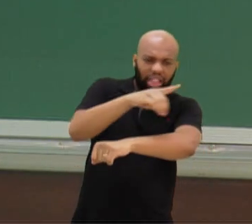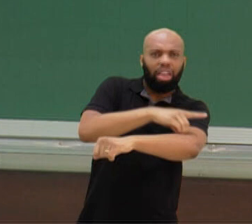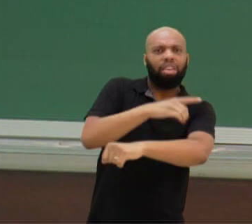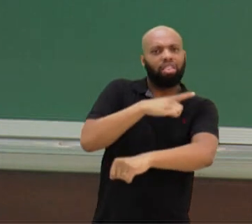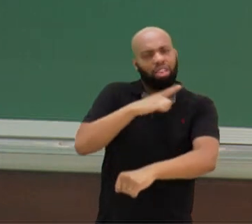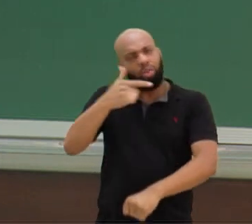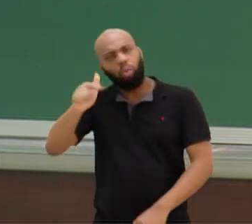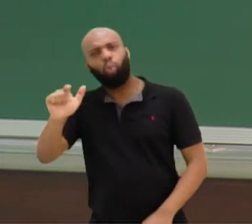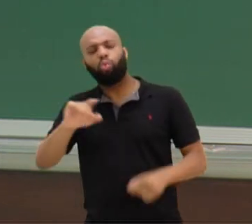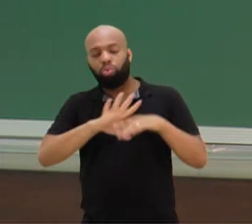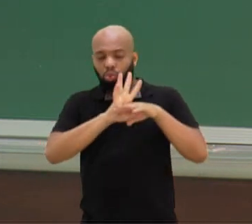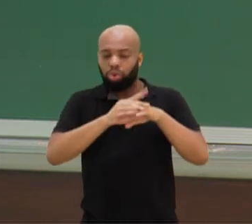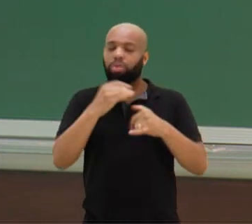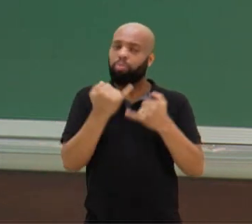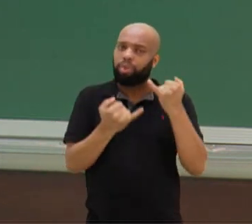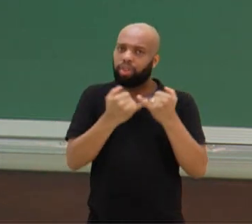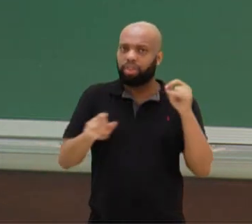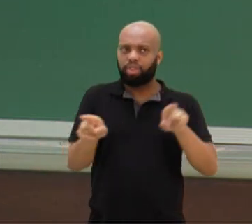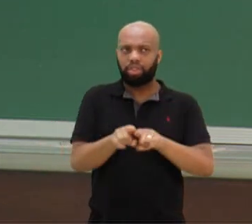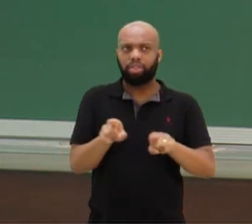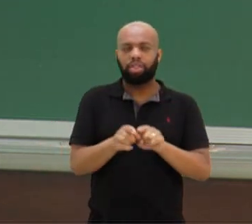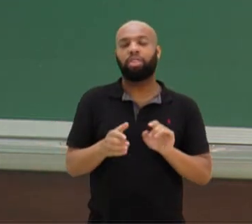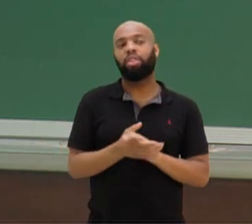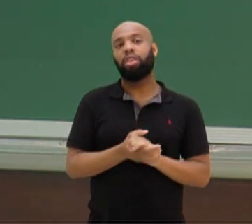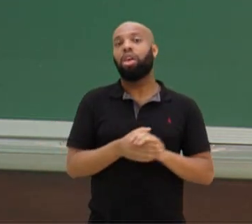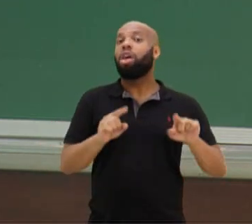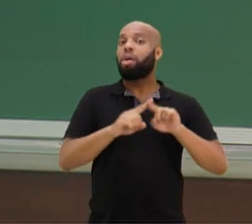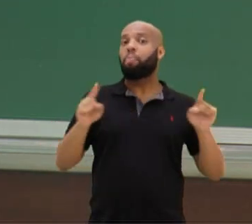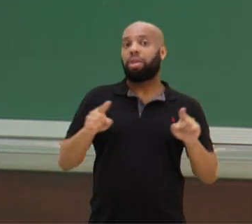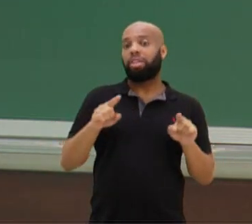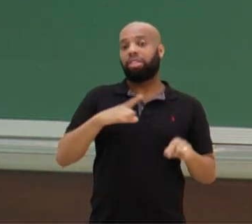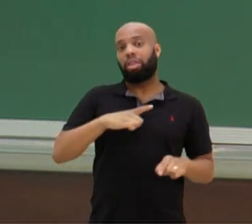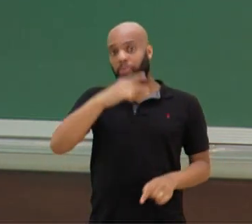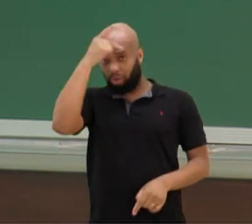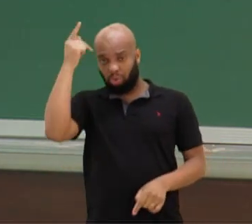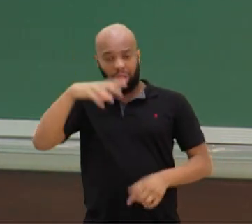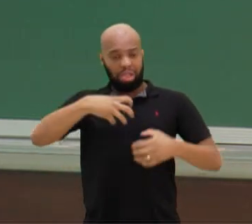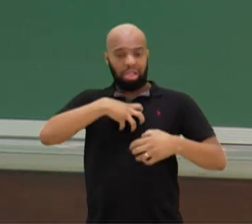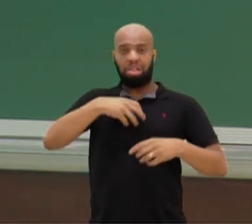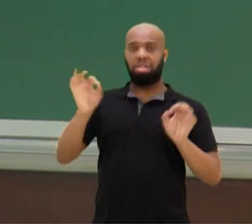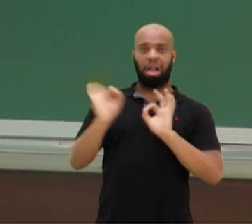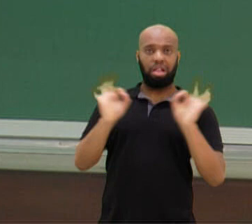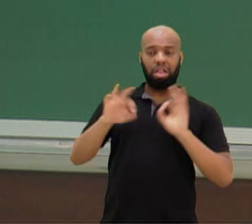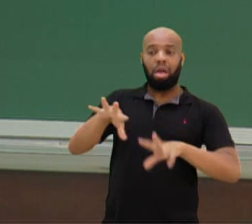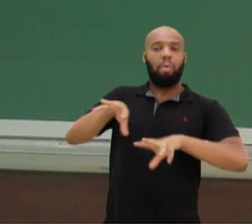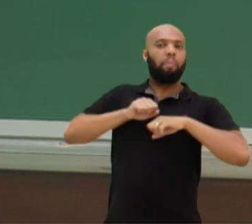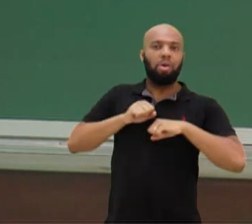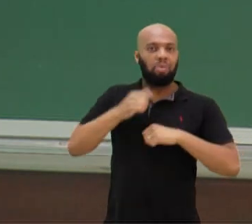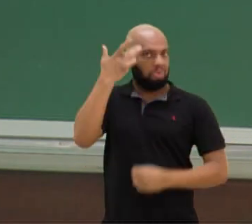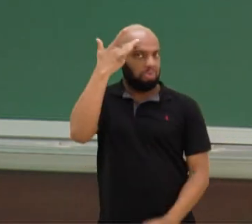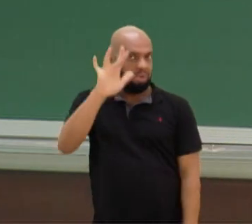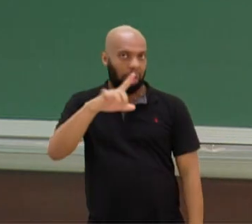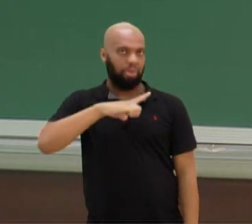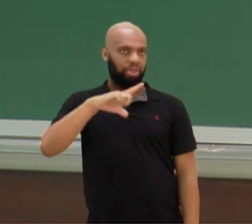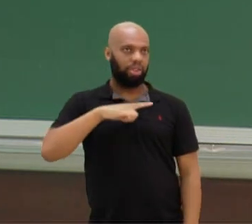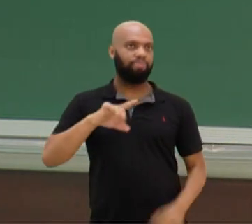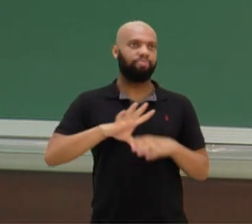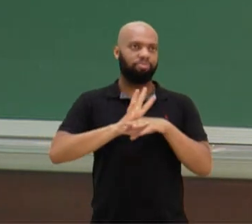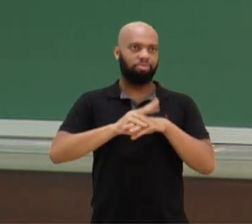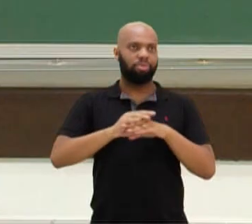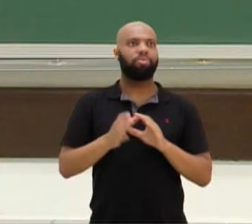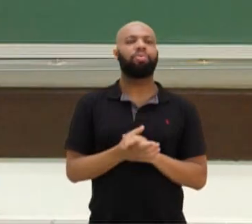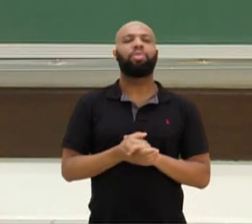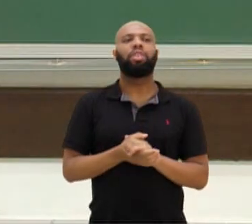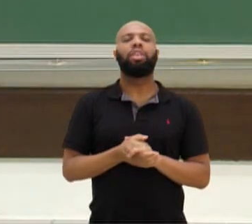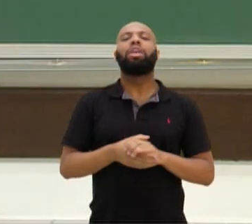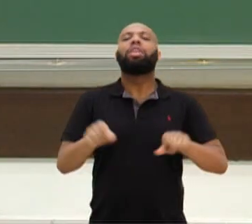tem sintomas parecidos. E como na maioria das vezes nem tem sintomas, as pessoas podem ter pego e nem sabem que pegaram, né?